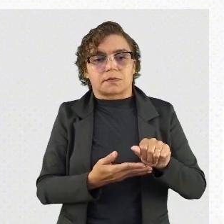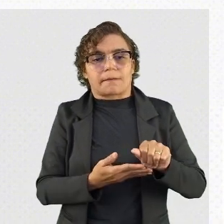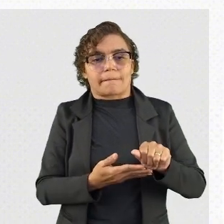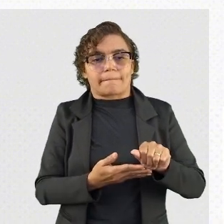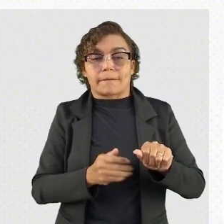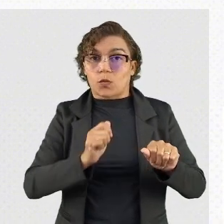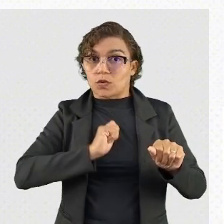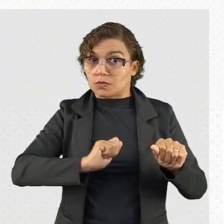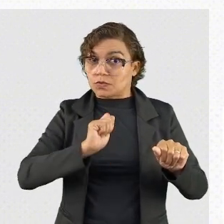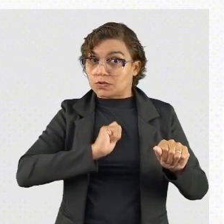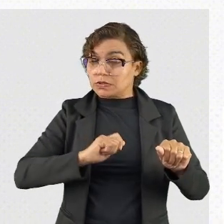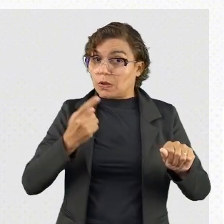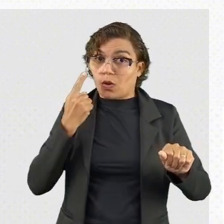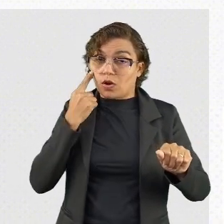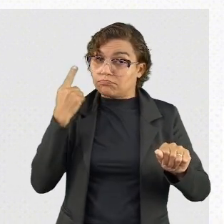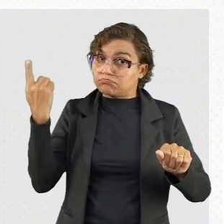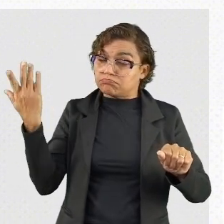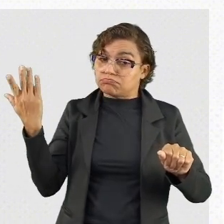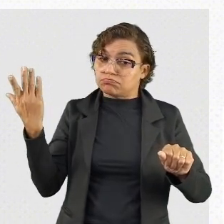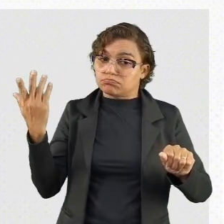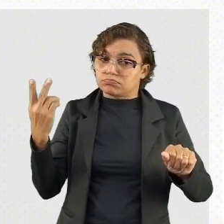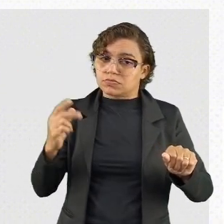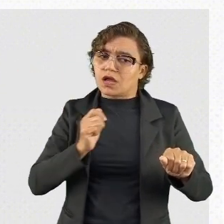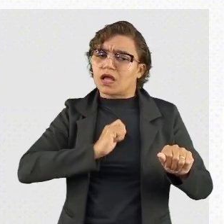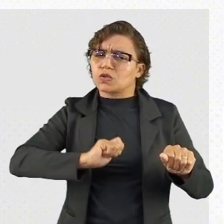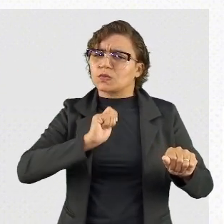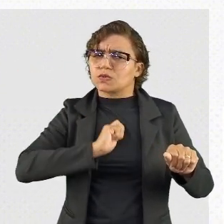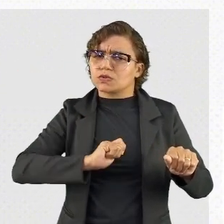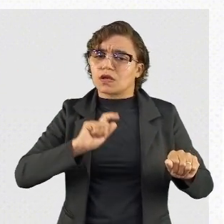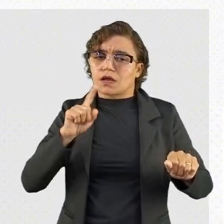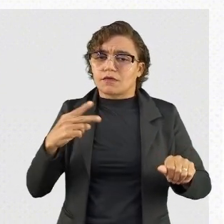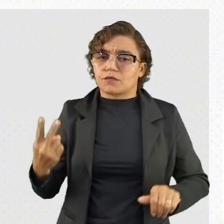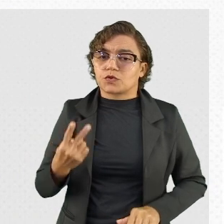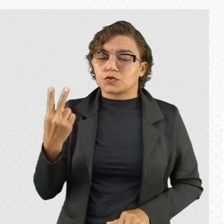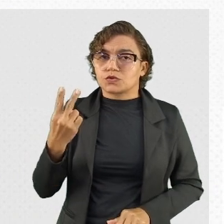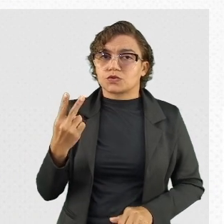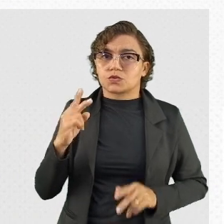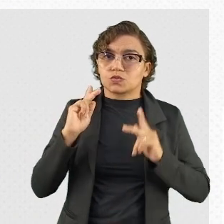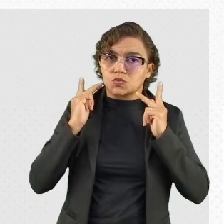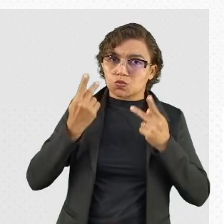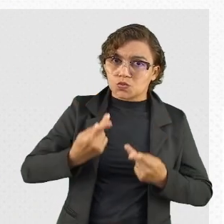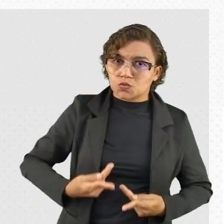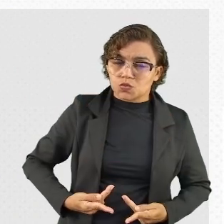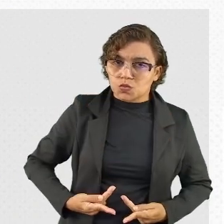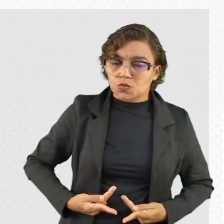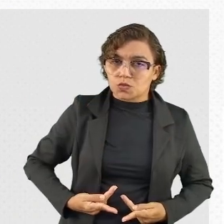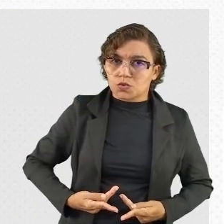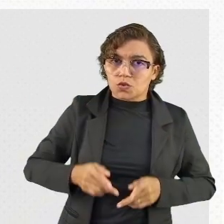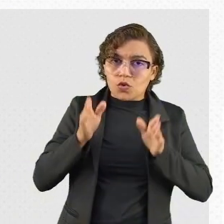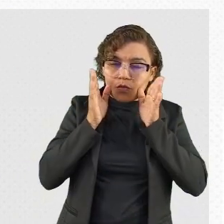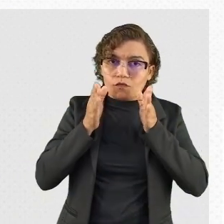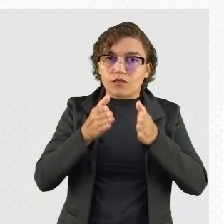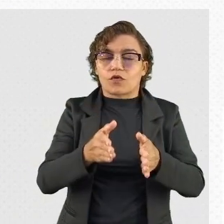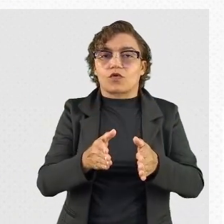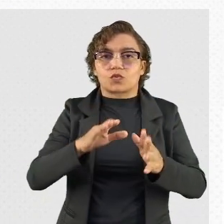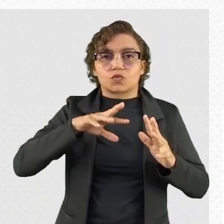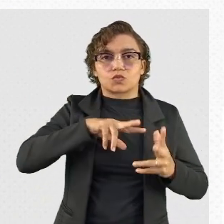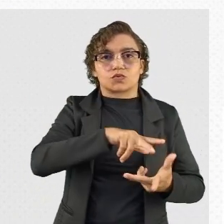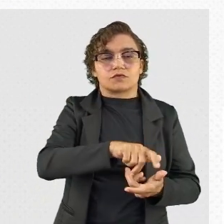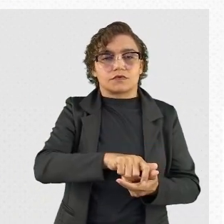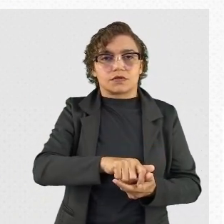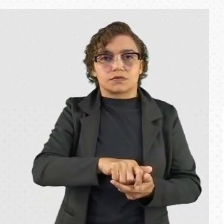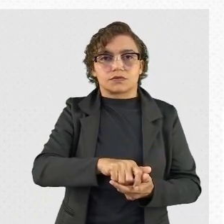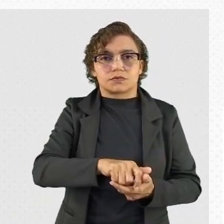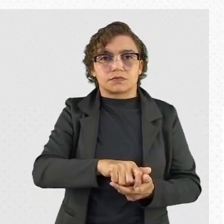antropocentrismo, olha só, o que é o antropocentrismo? A valorização do homem como centro do universo e a crença no caráter